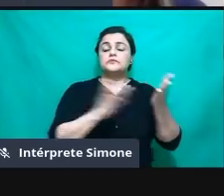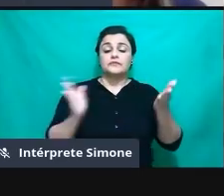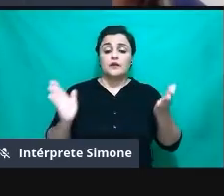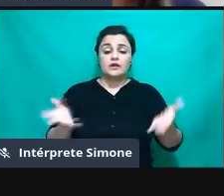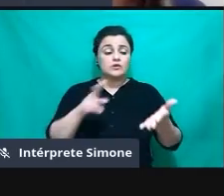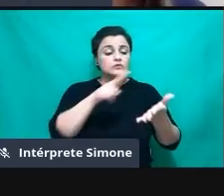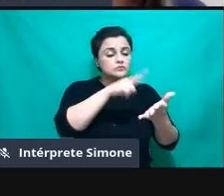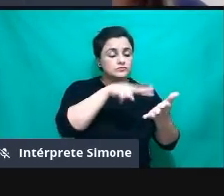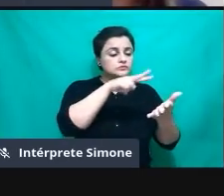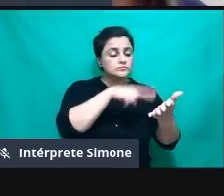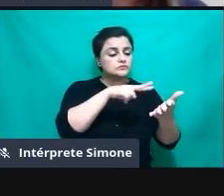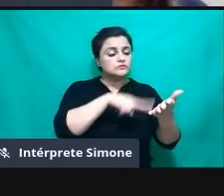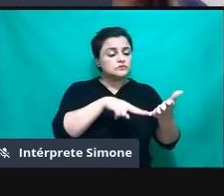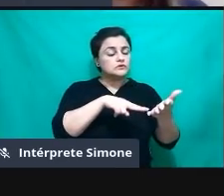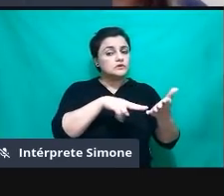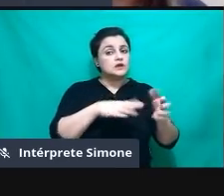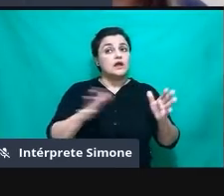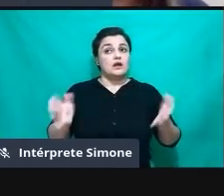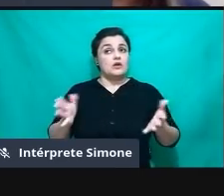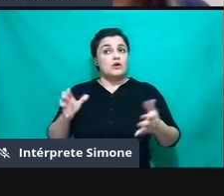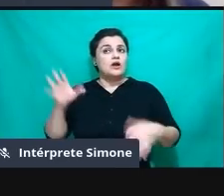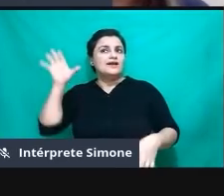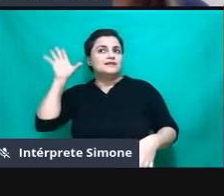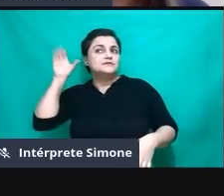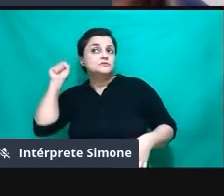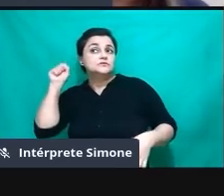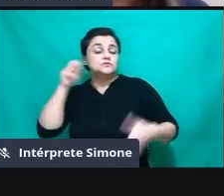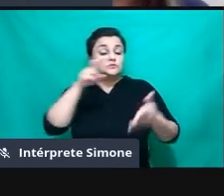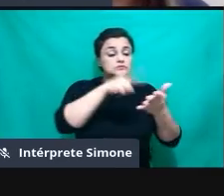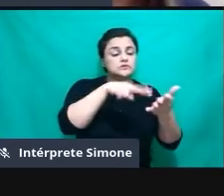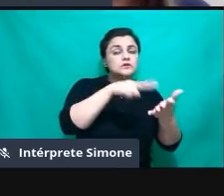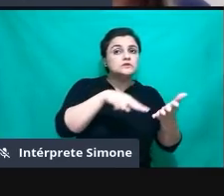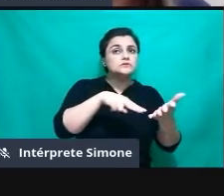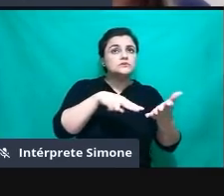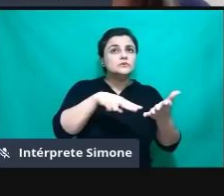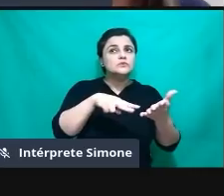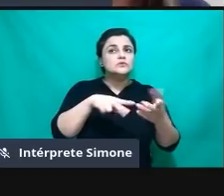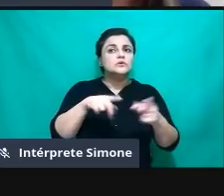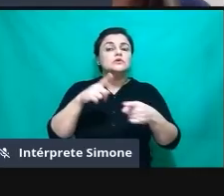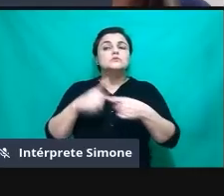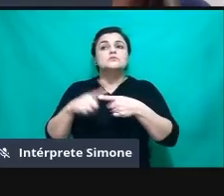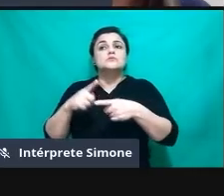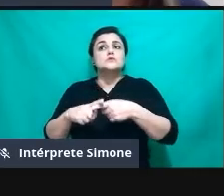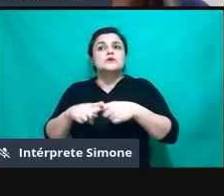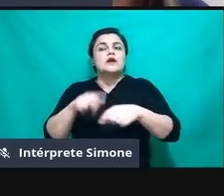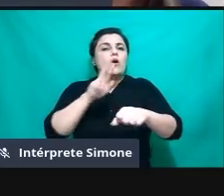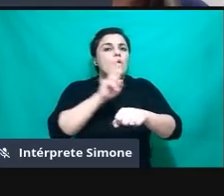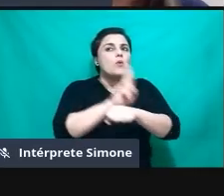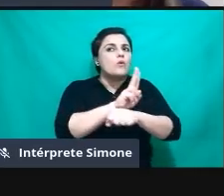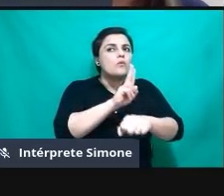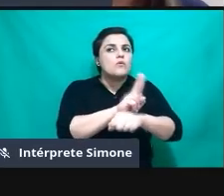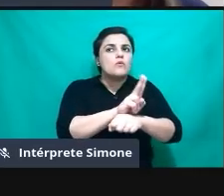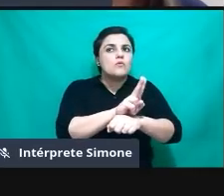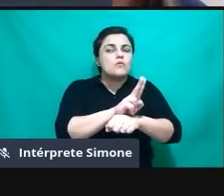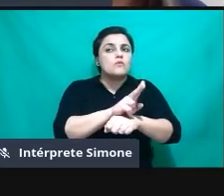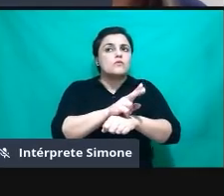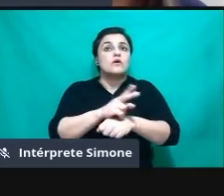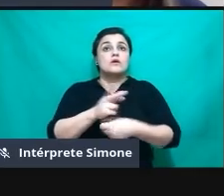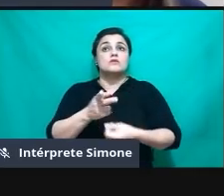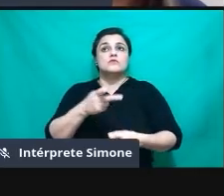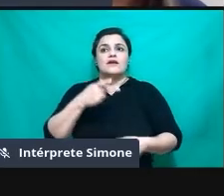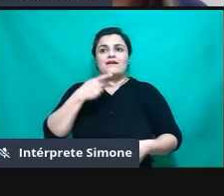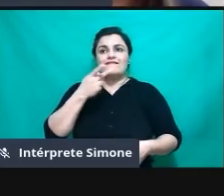na leitura e na escuta, porque nós temos que ter, assim, bastante cuidado ao falar, né,